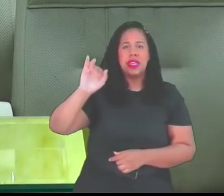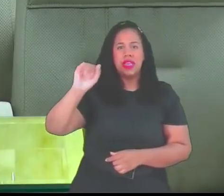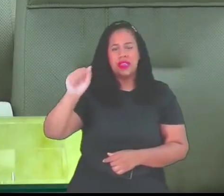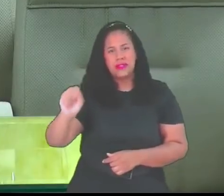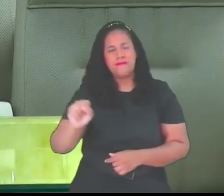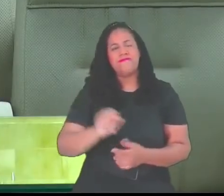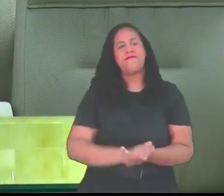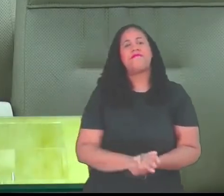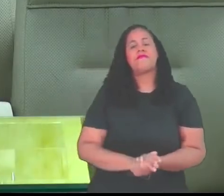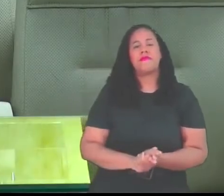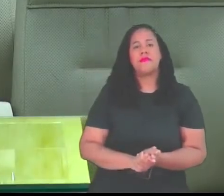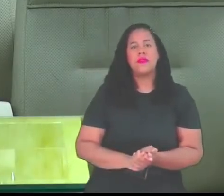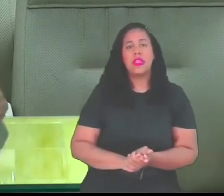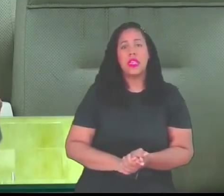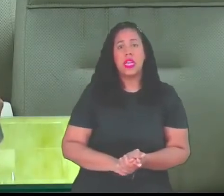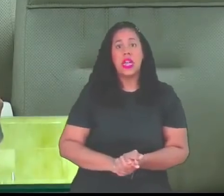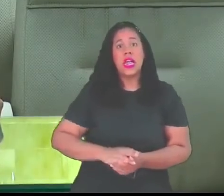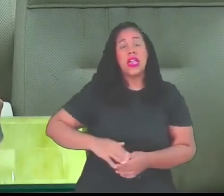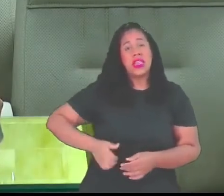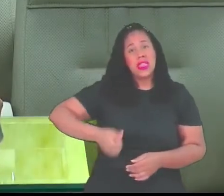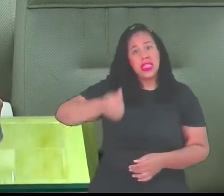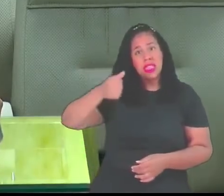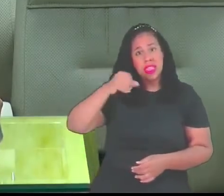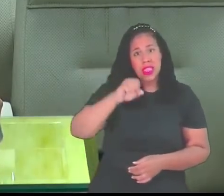Ezequias é o 13º rei de Judá,